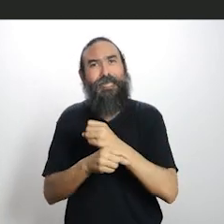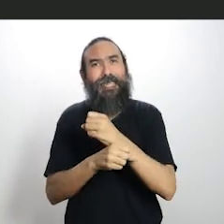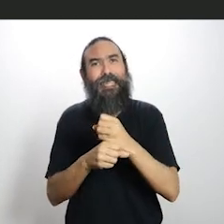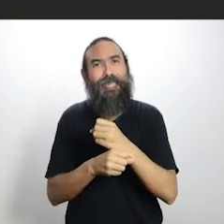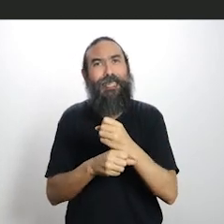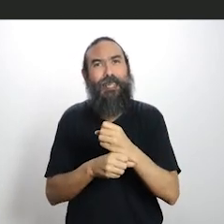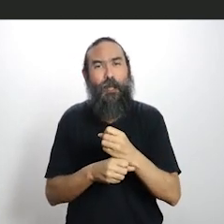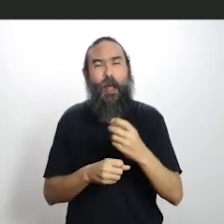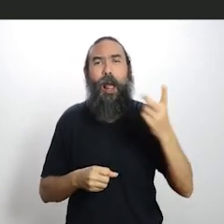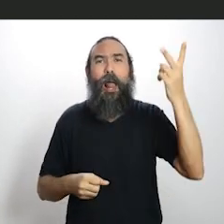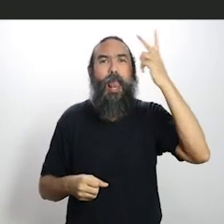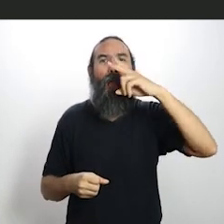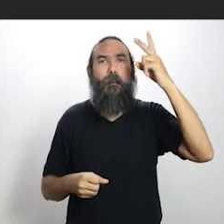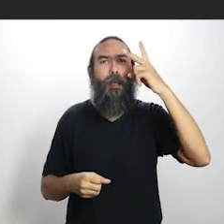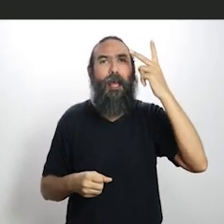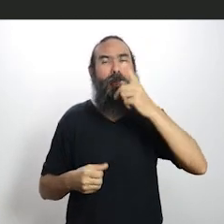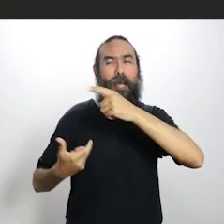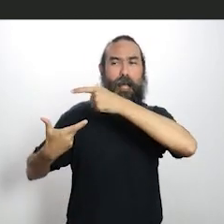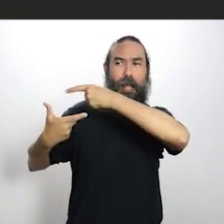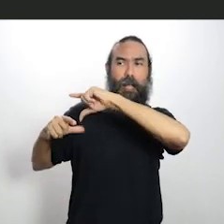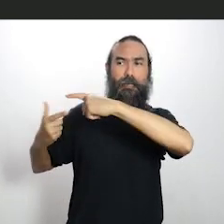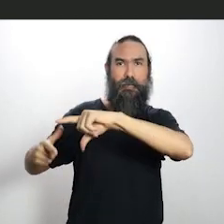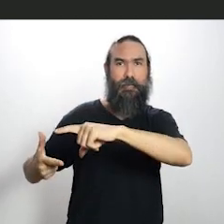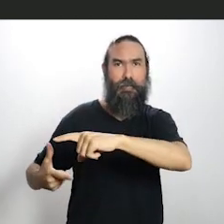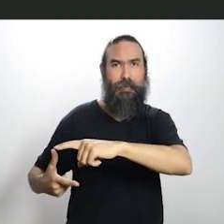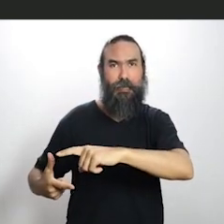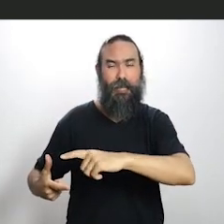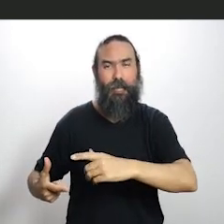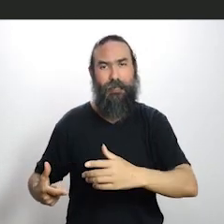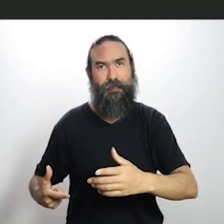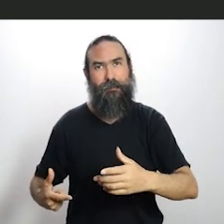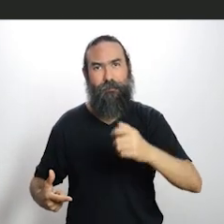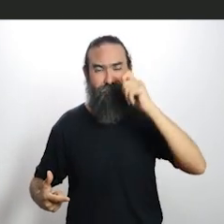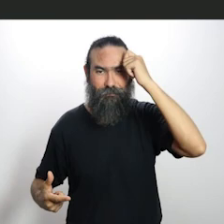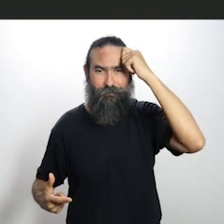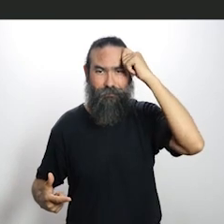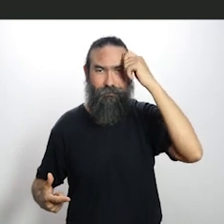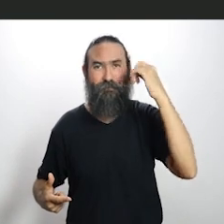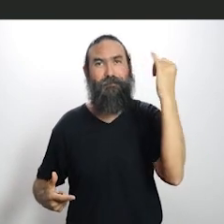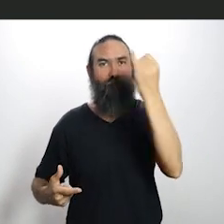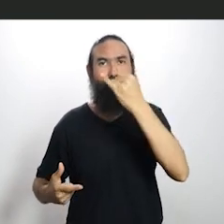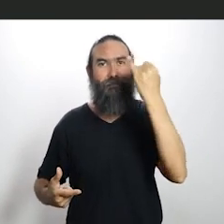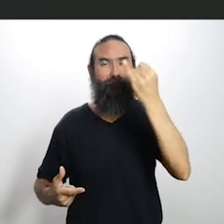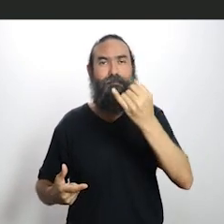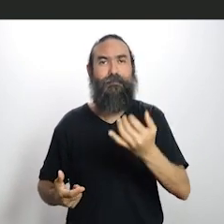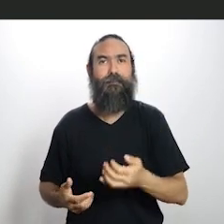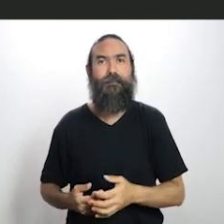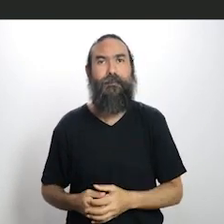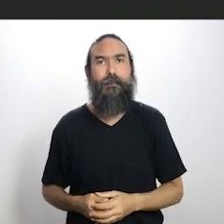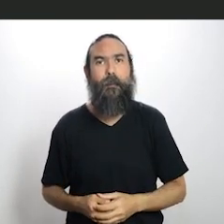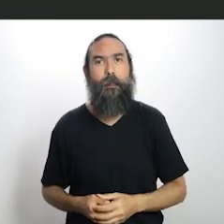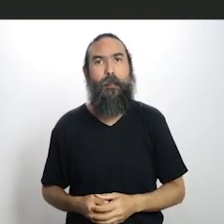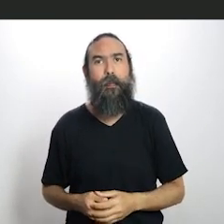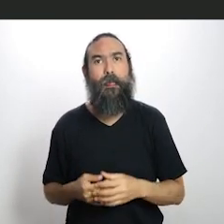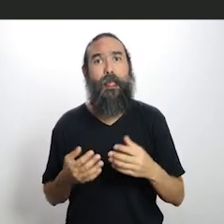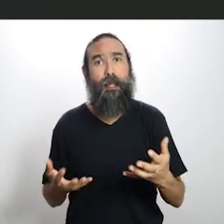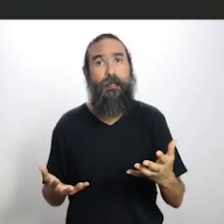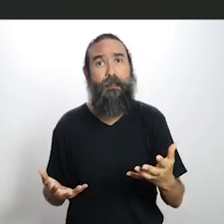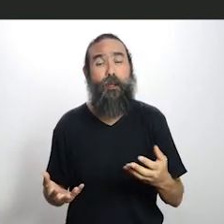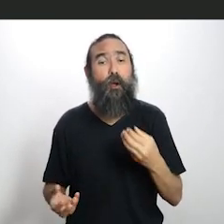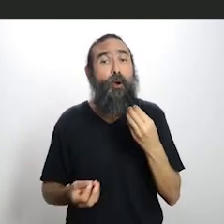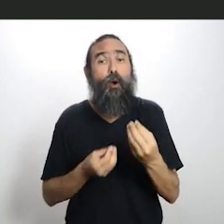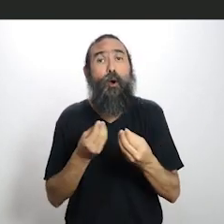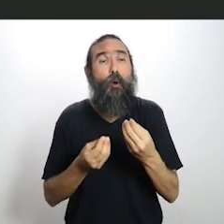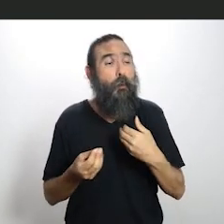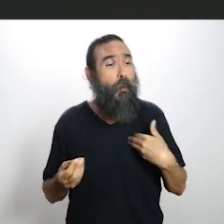como é que a vai encontrar com isso como é que a gente vai refazer isso então onde é que essa lei pode